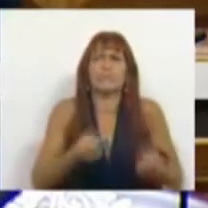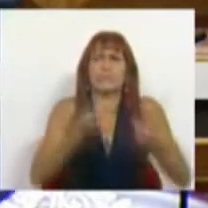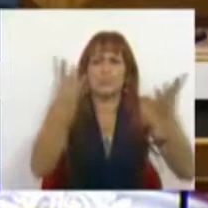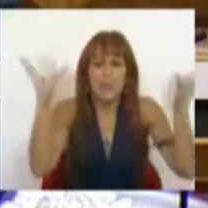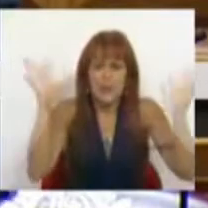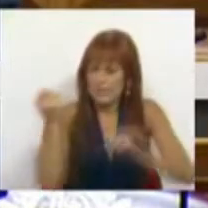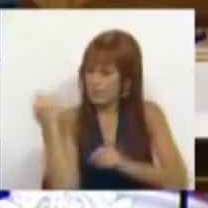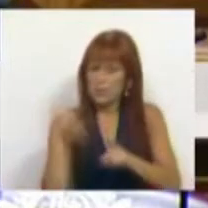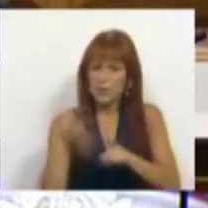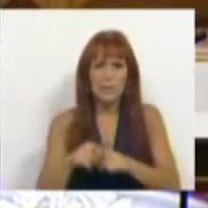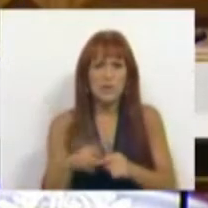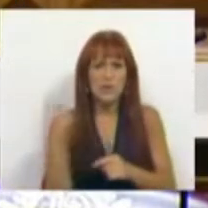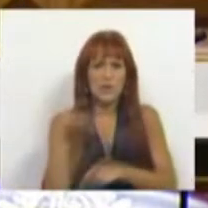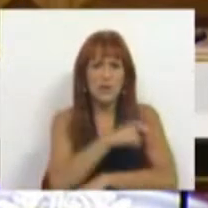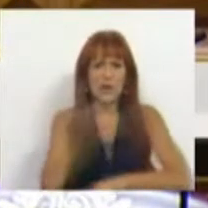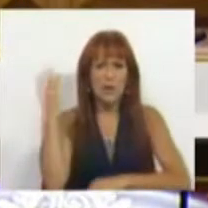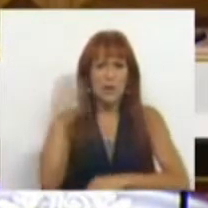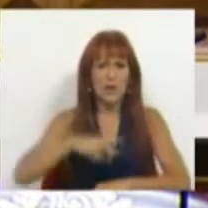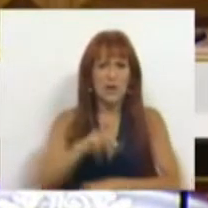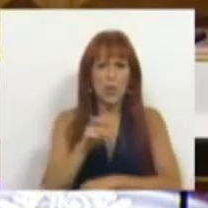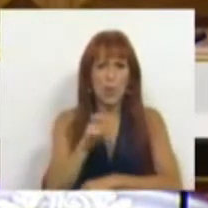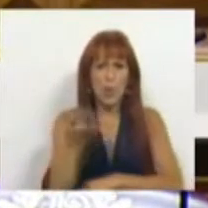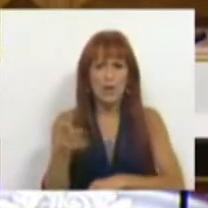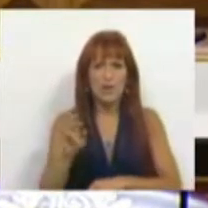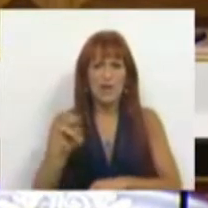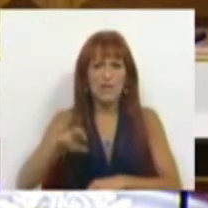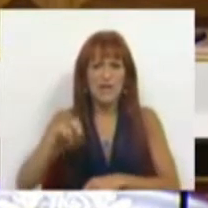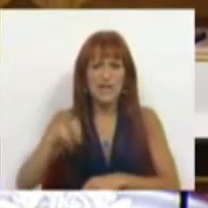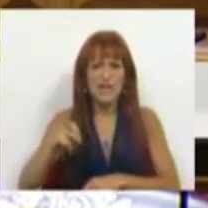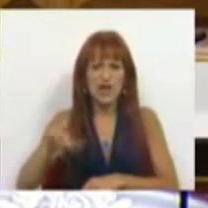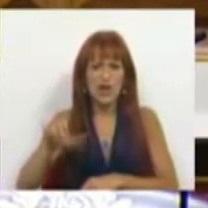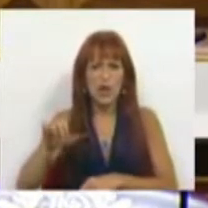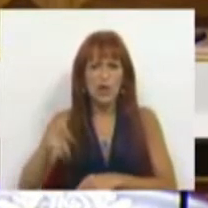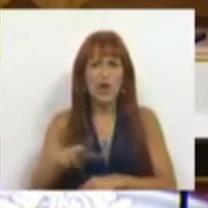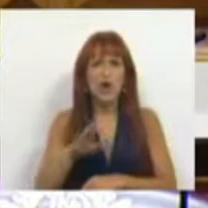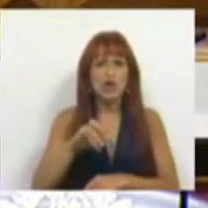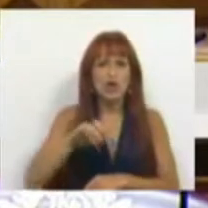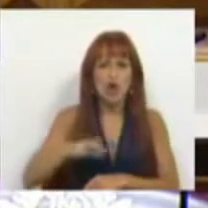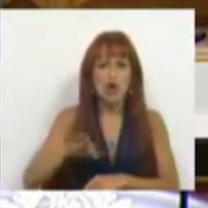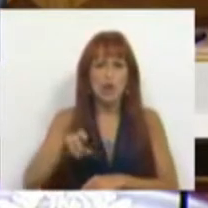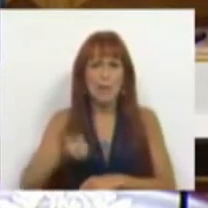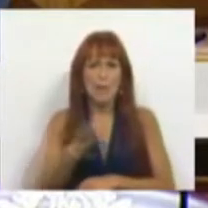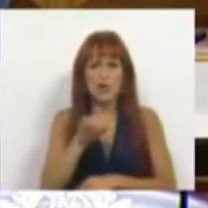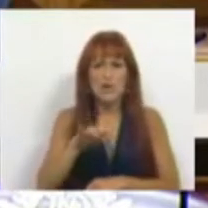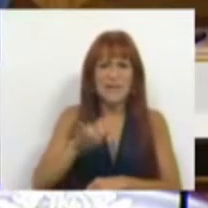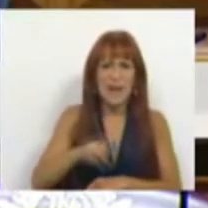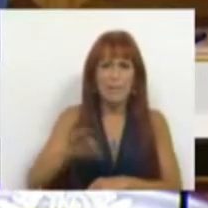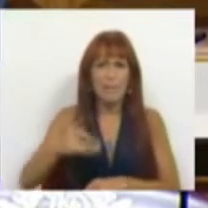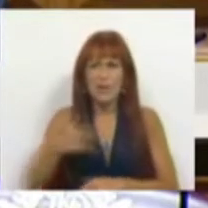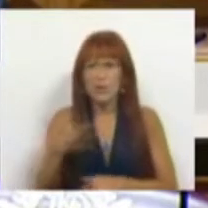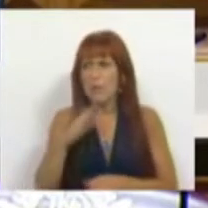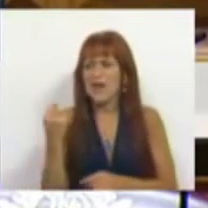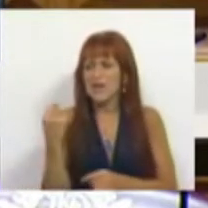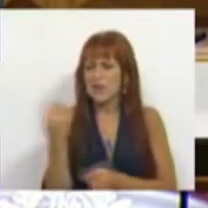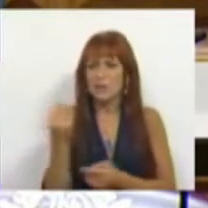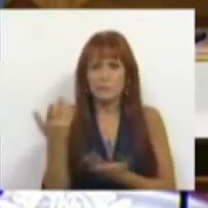mais recentemente, e no mundo da cultura, nomes como Nicolau, Francisco Nicolson, ou mais recentemente ainda, Jorge Palma ou Zé Pedro, para situar dois dos mais